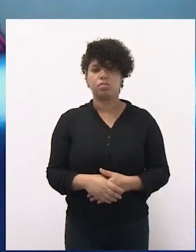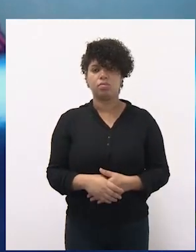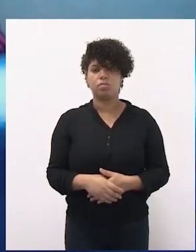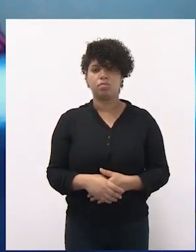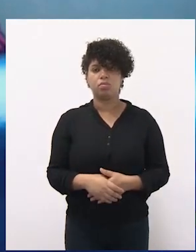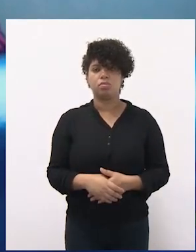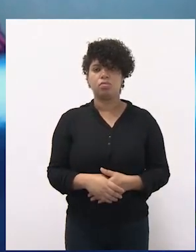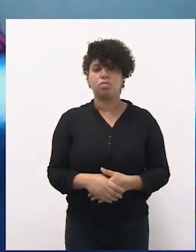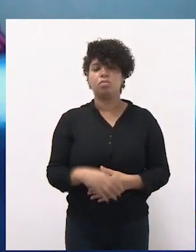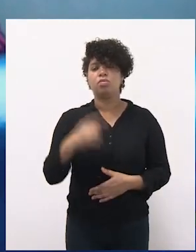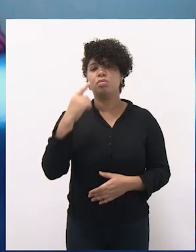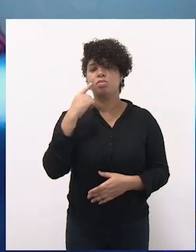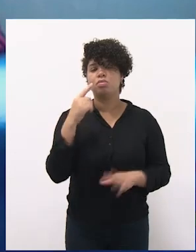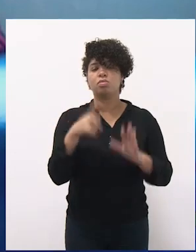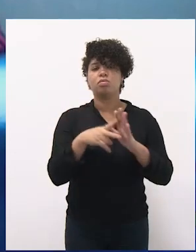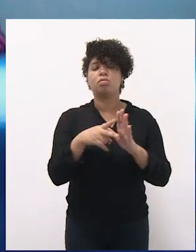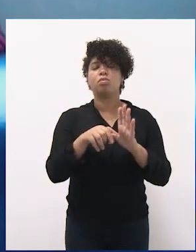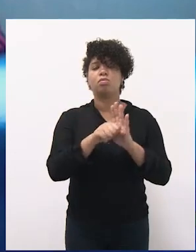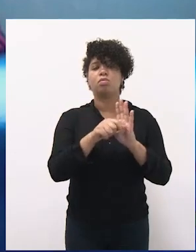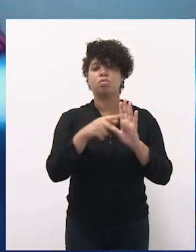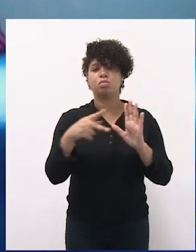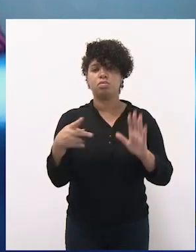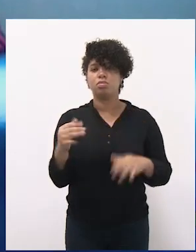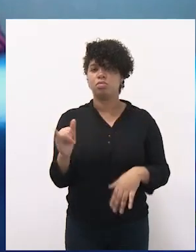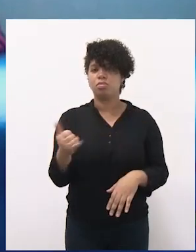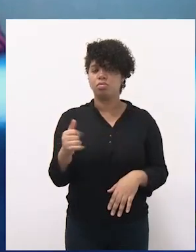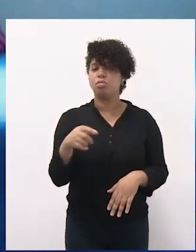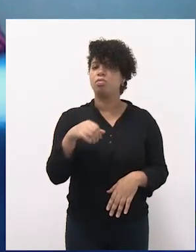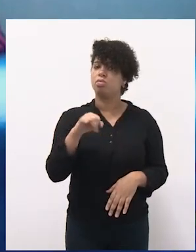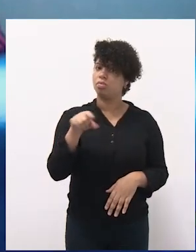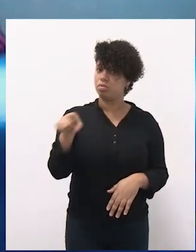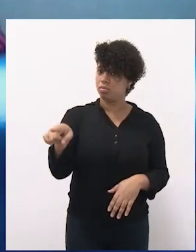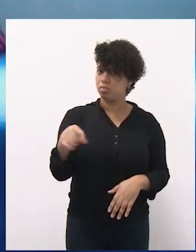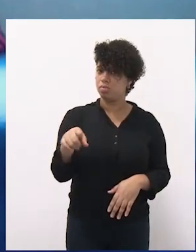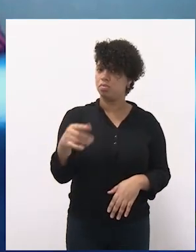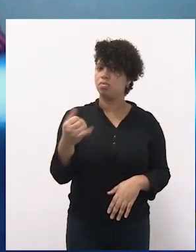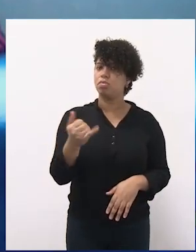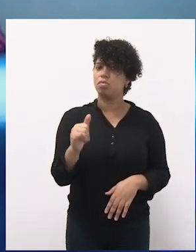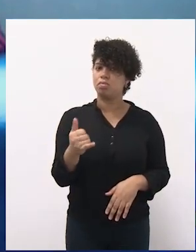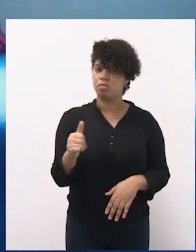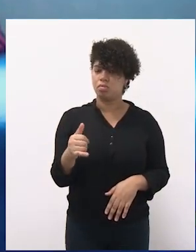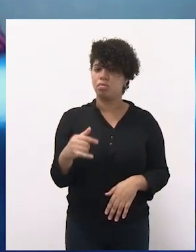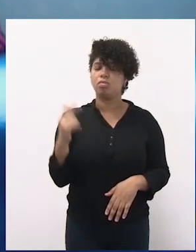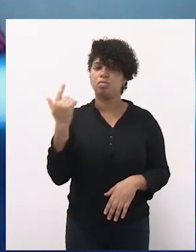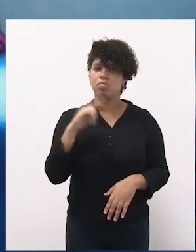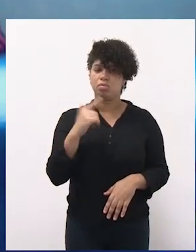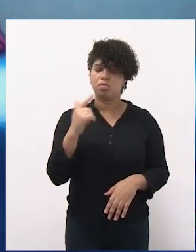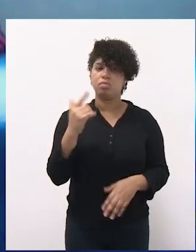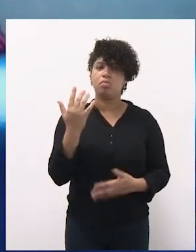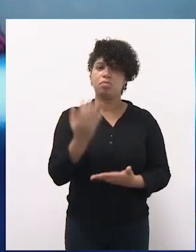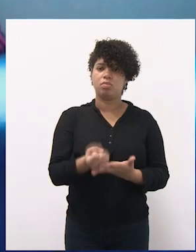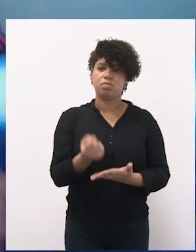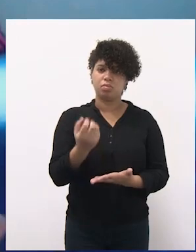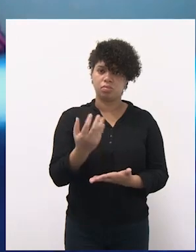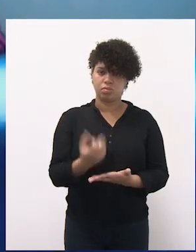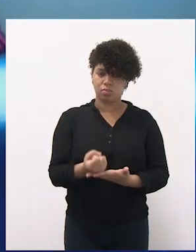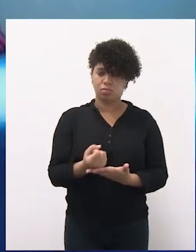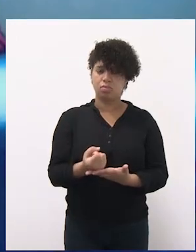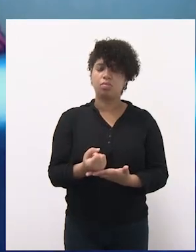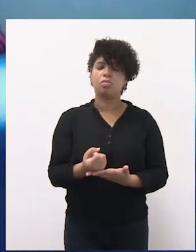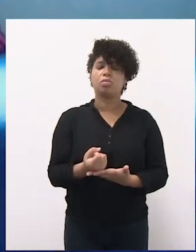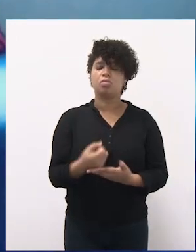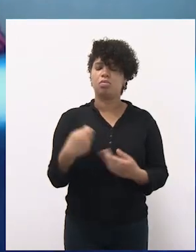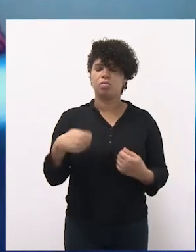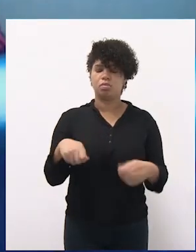o aplicativo no celular, se o celular dele, obviamente, tiver a possibilidade ainda e o espaço, né,